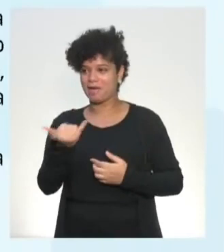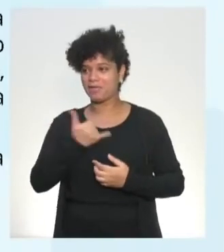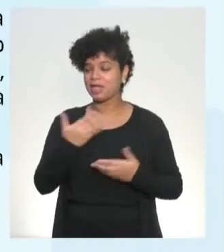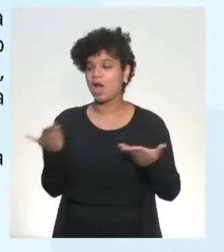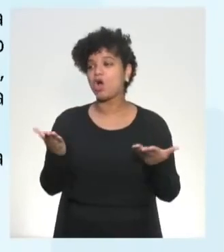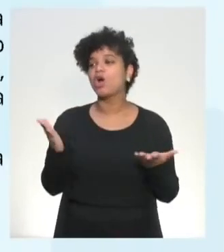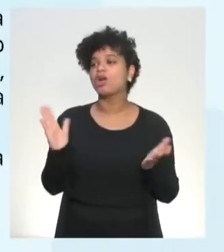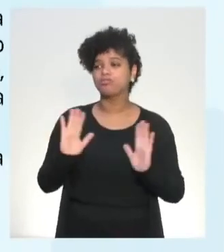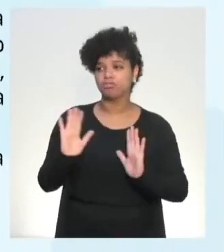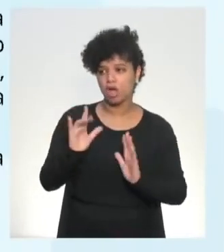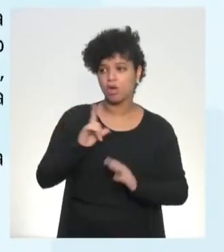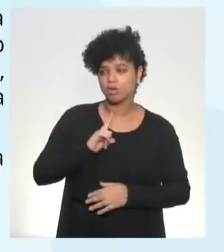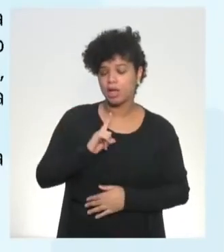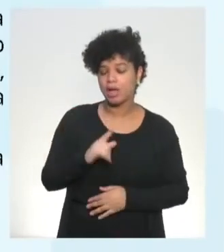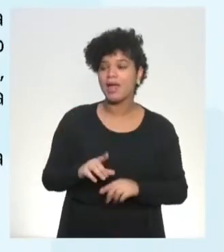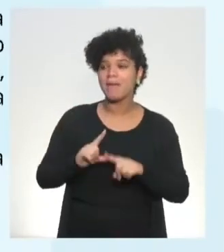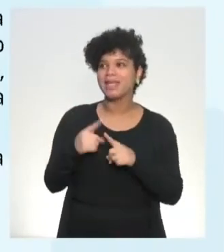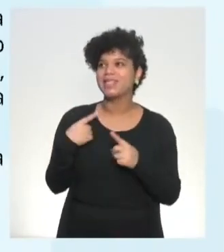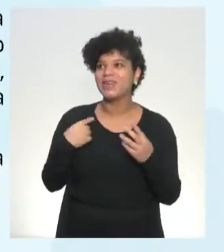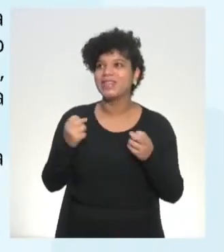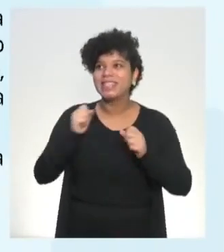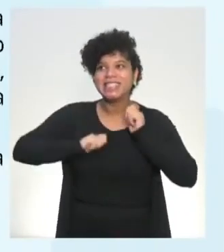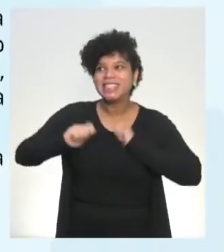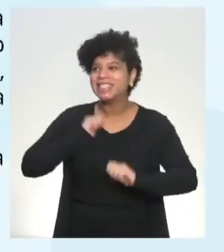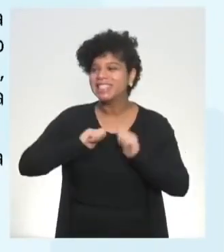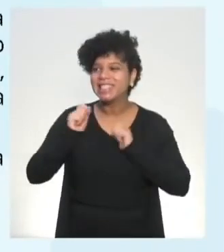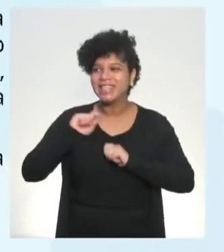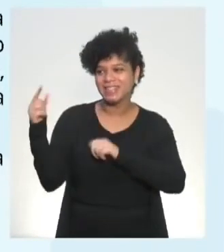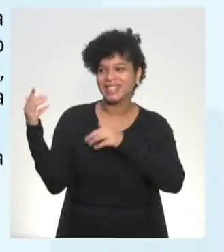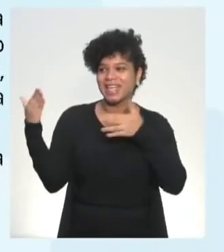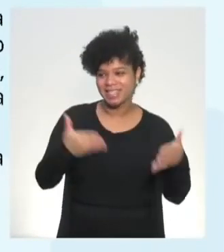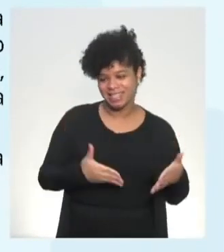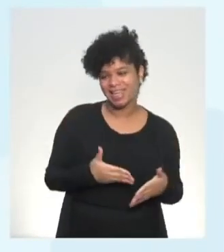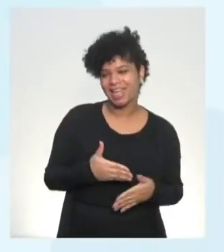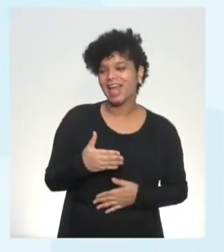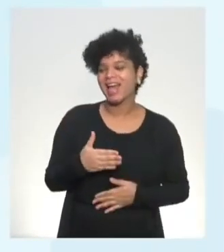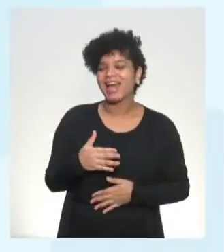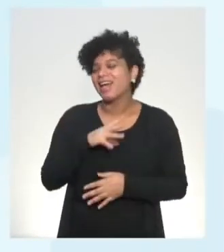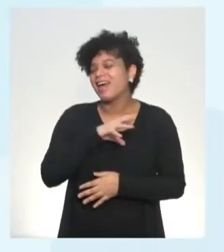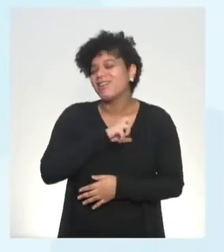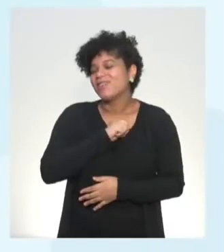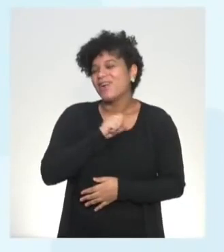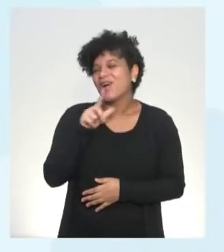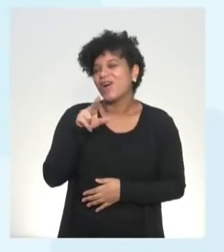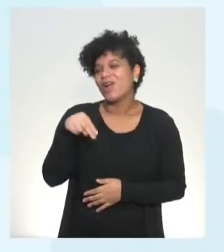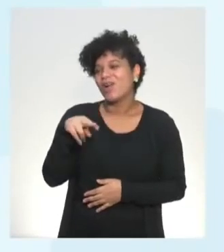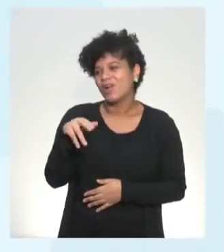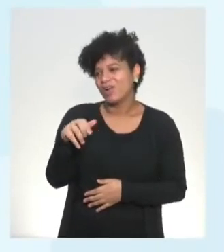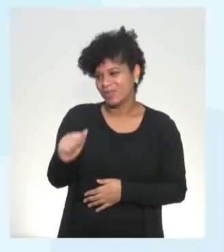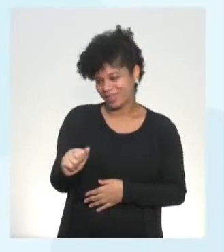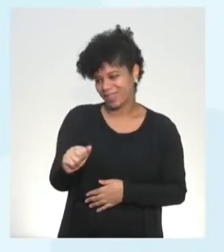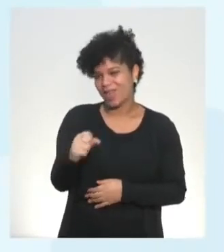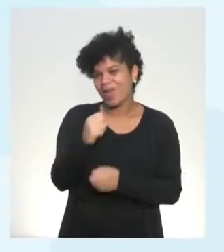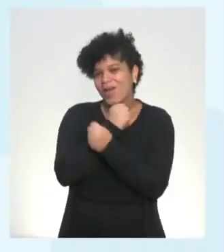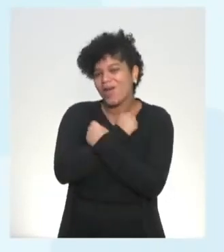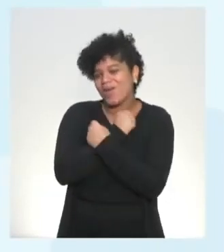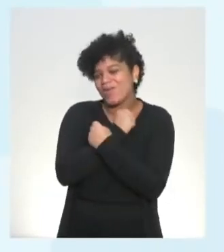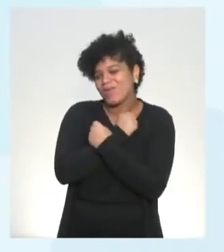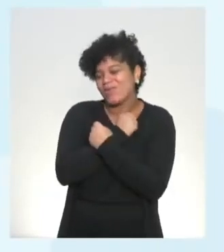por aqui, contando os dias para a sua chegada, amada Luna. Tem mais ainda? Um abraço